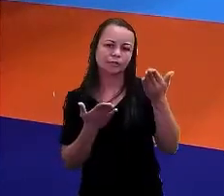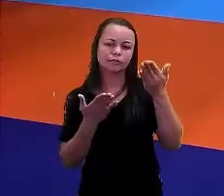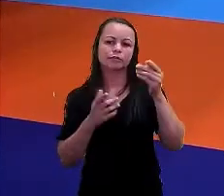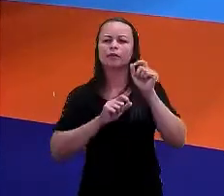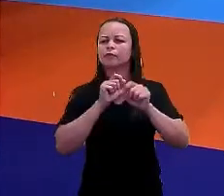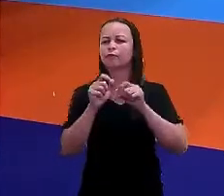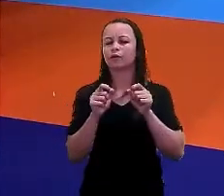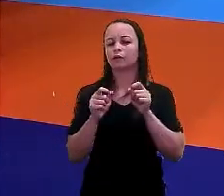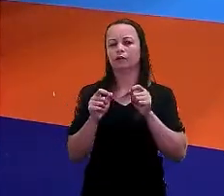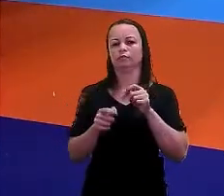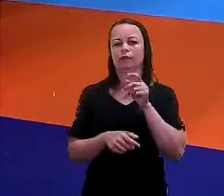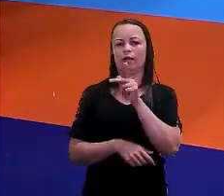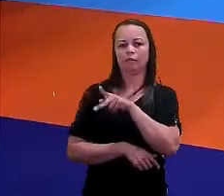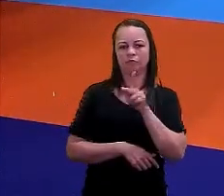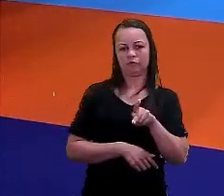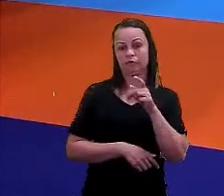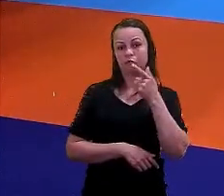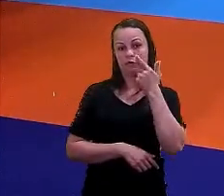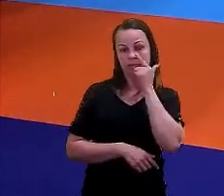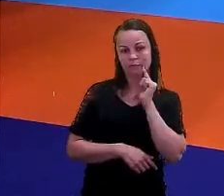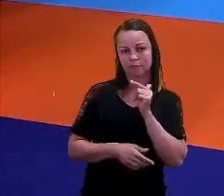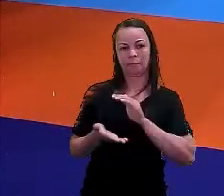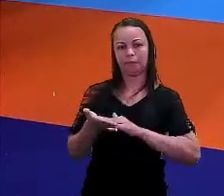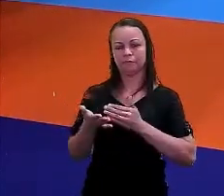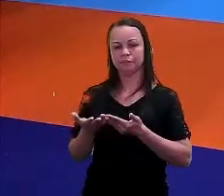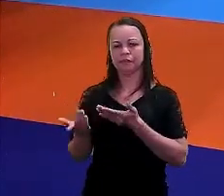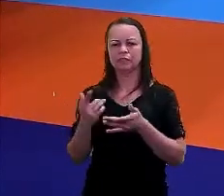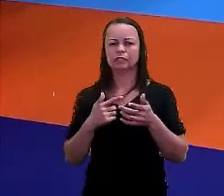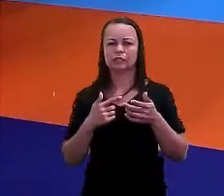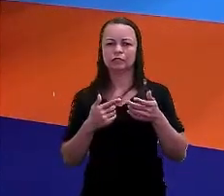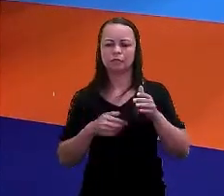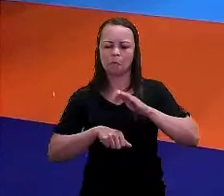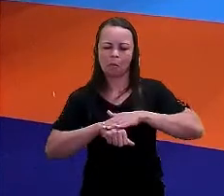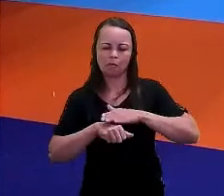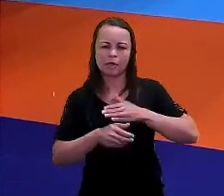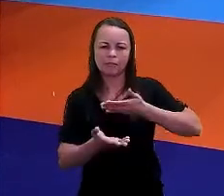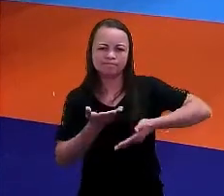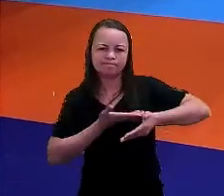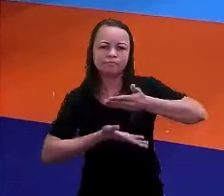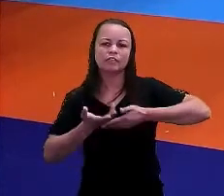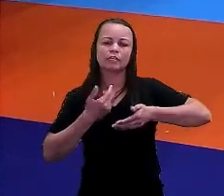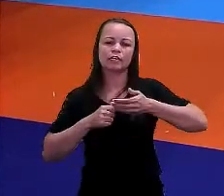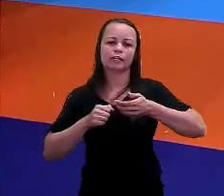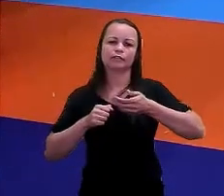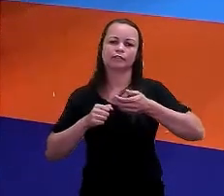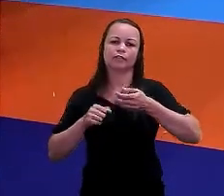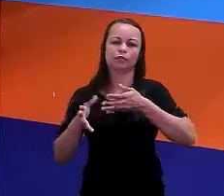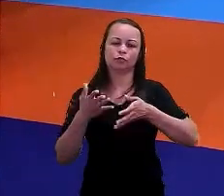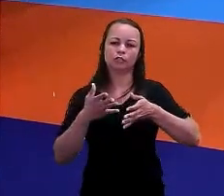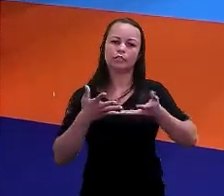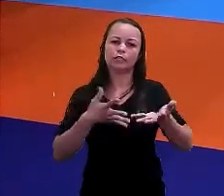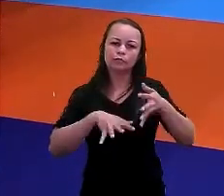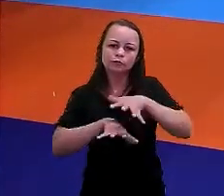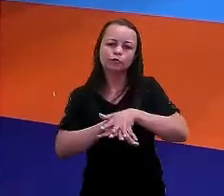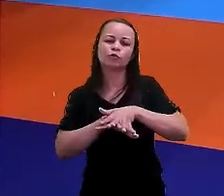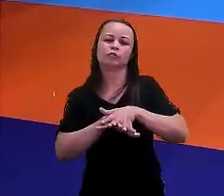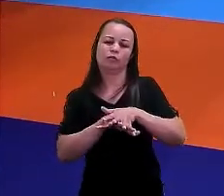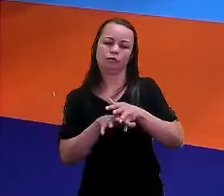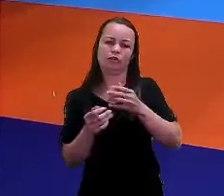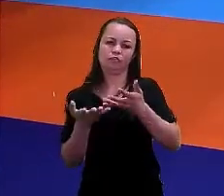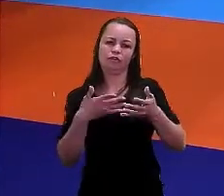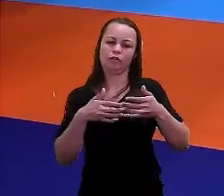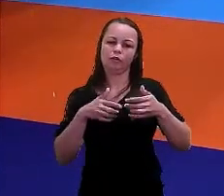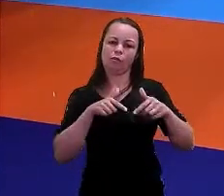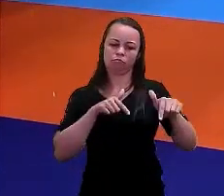A professora Bárbara, porque esse momento de mediação, de integração e, acima de tudo, de inclusão, tem a ver com o trabalho dela,